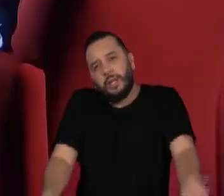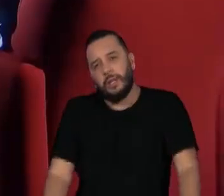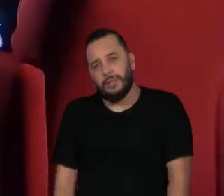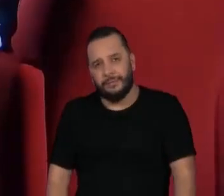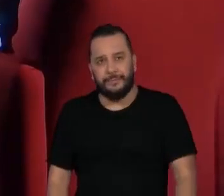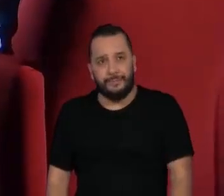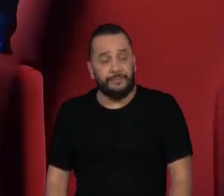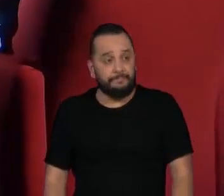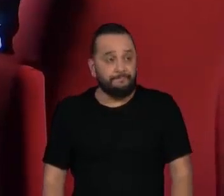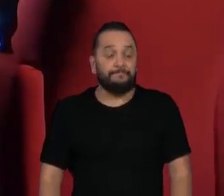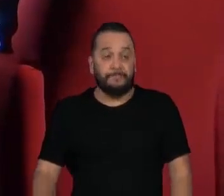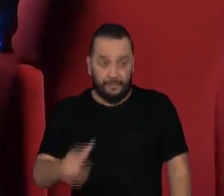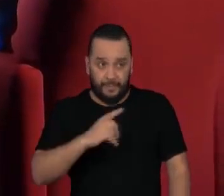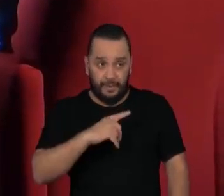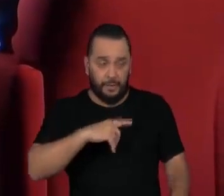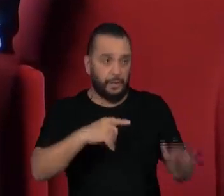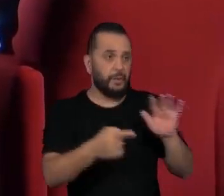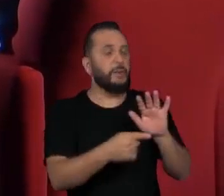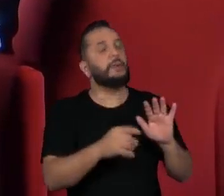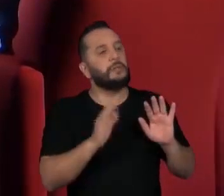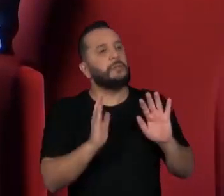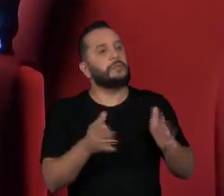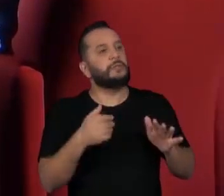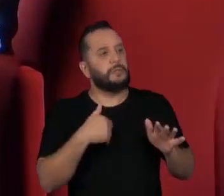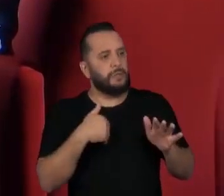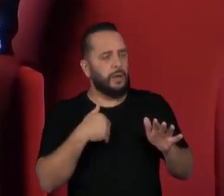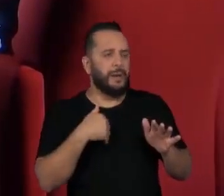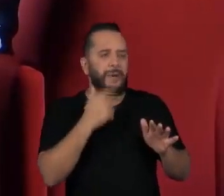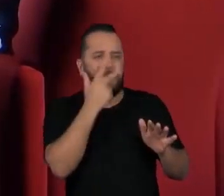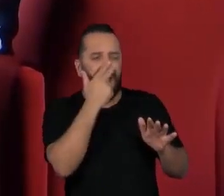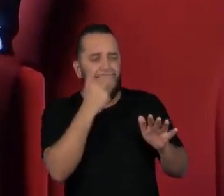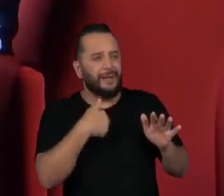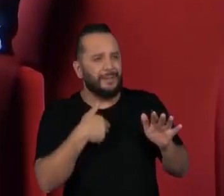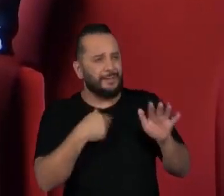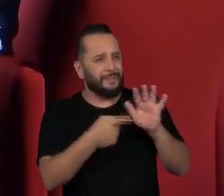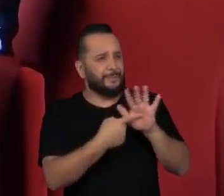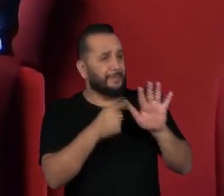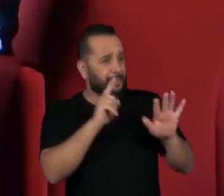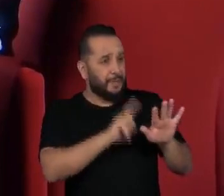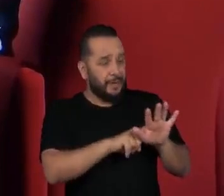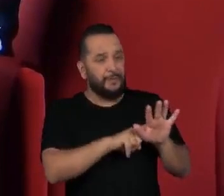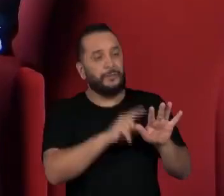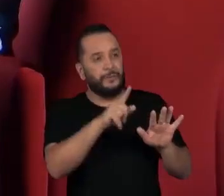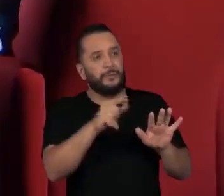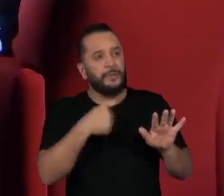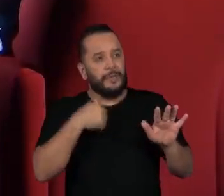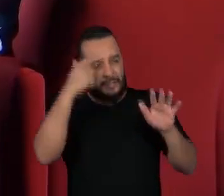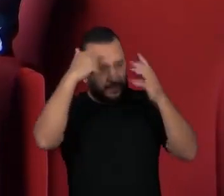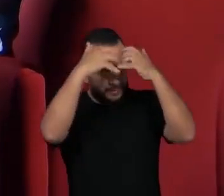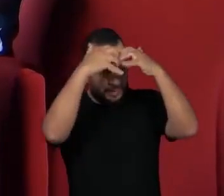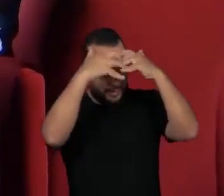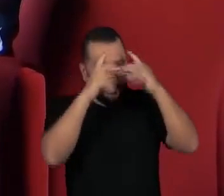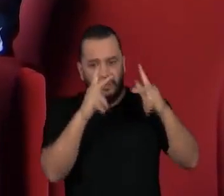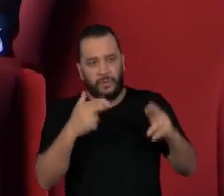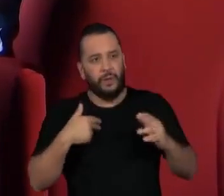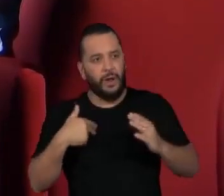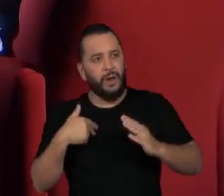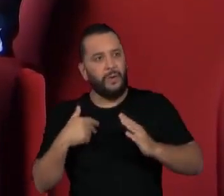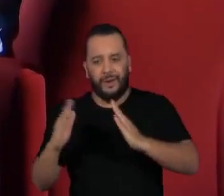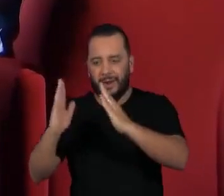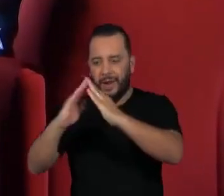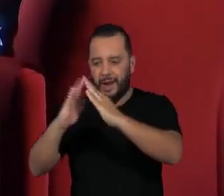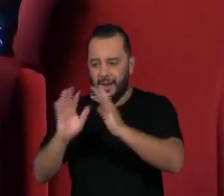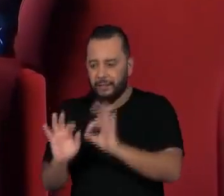É sim algumas metáforas de cérebro que assim É como se você arrumasse a mobília numa casa ou um